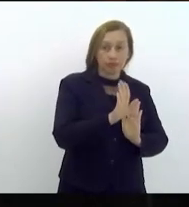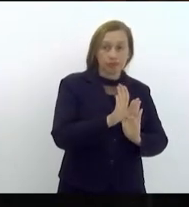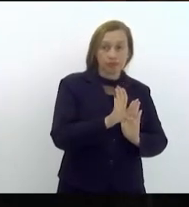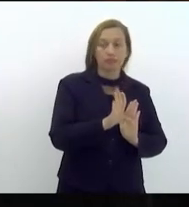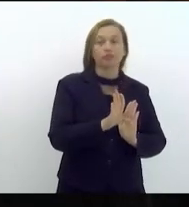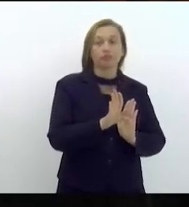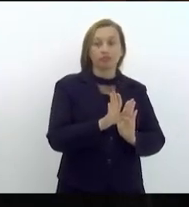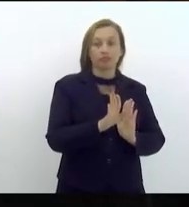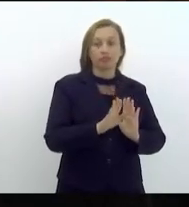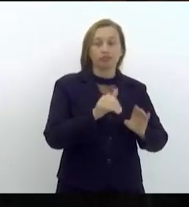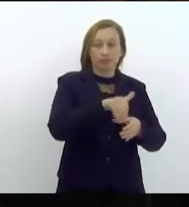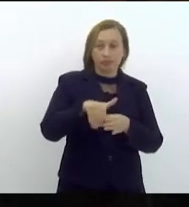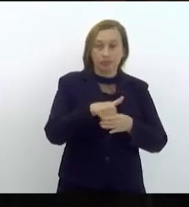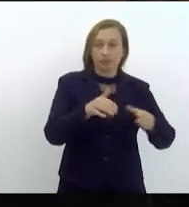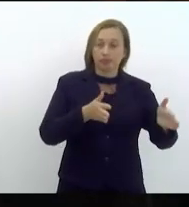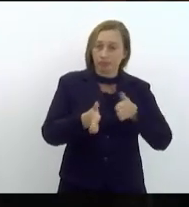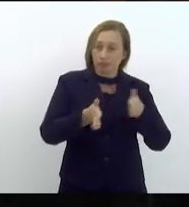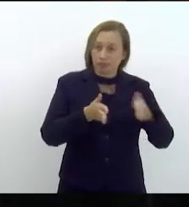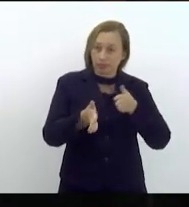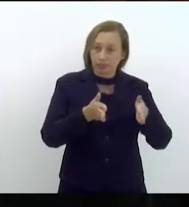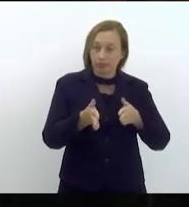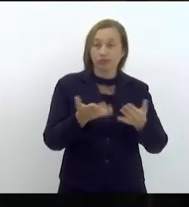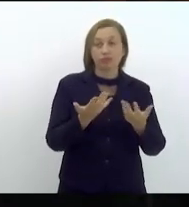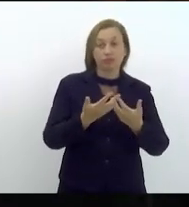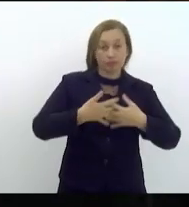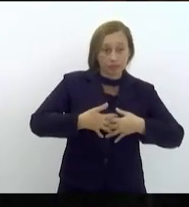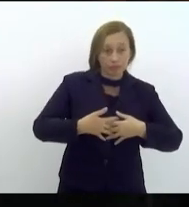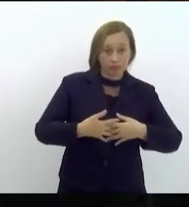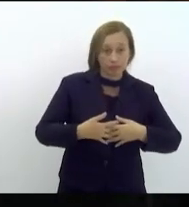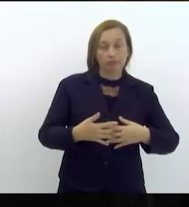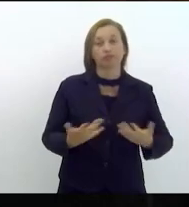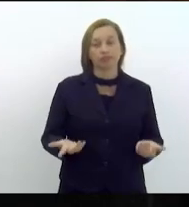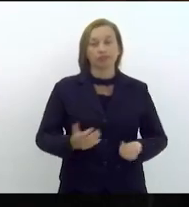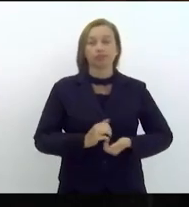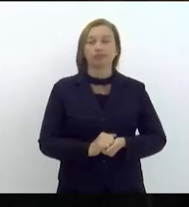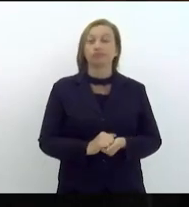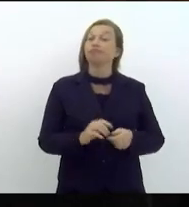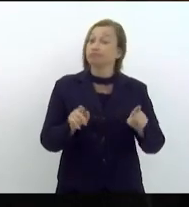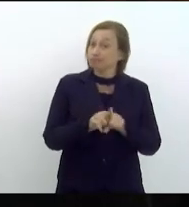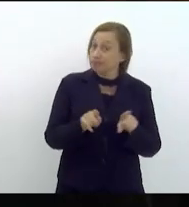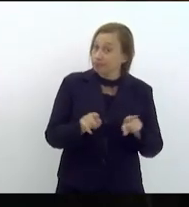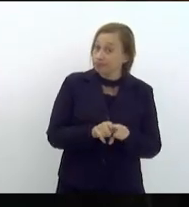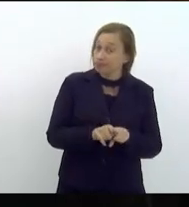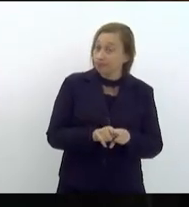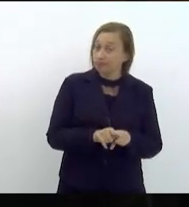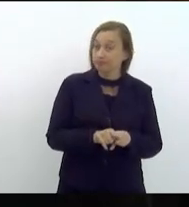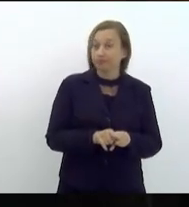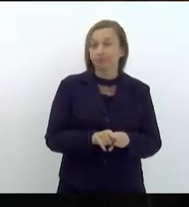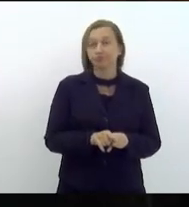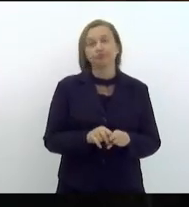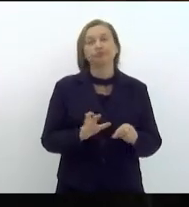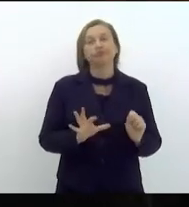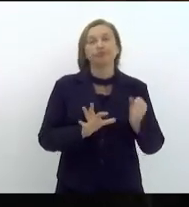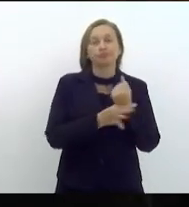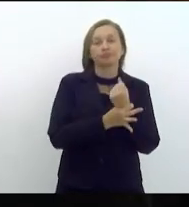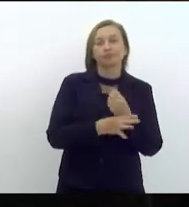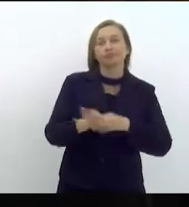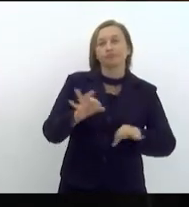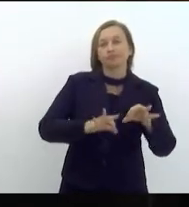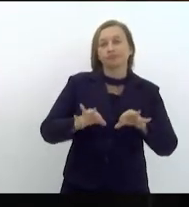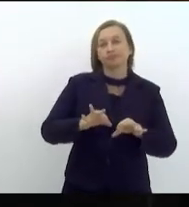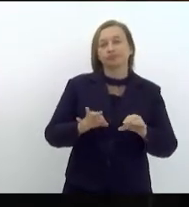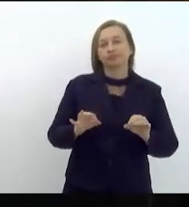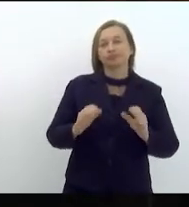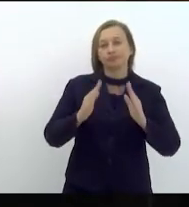reproduzidas por Seus cabos eleitorais em Petrópolis e que também Garanta os projetos habitacionais que foram